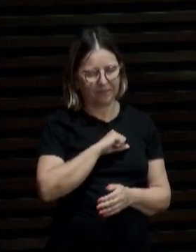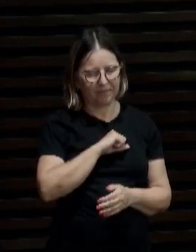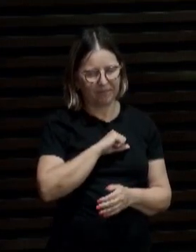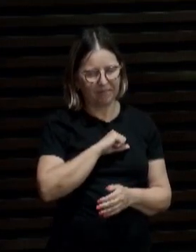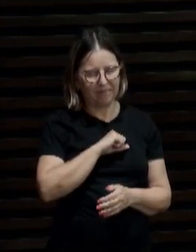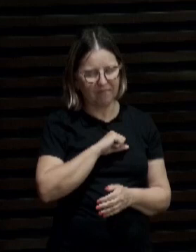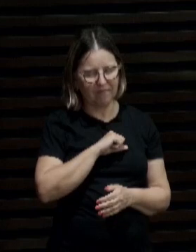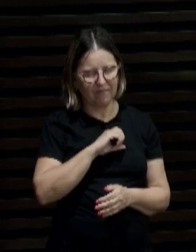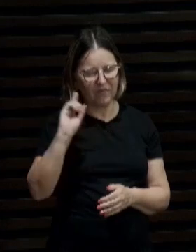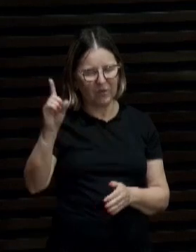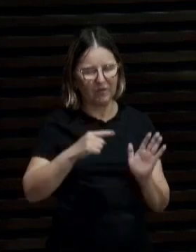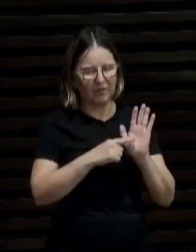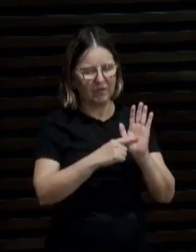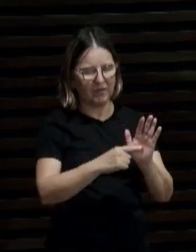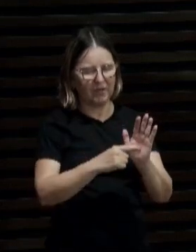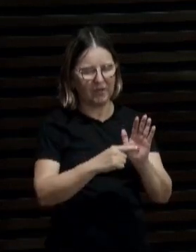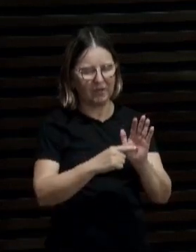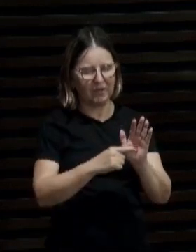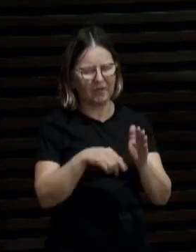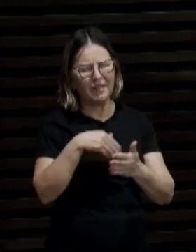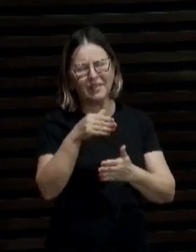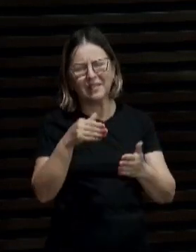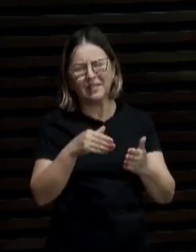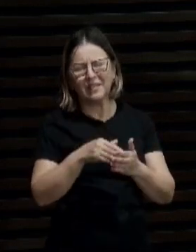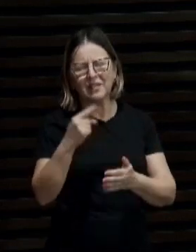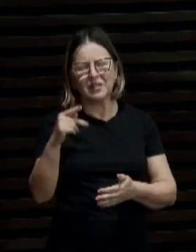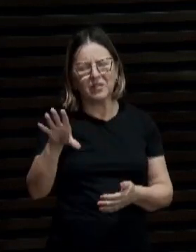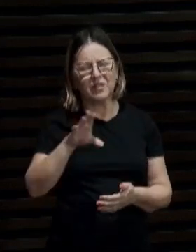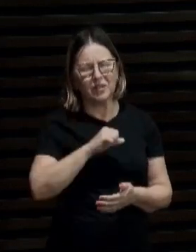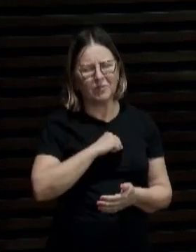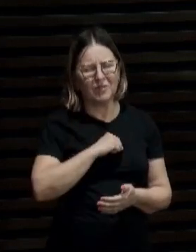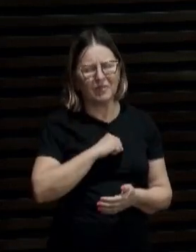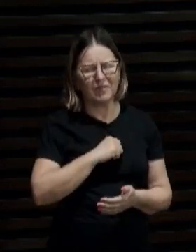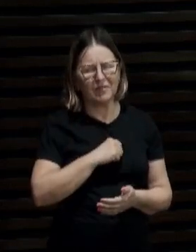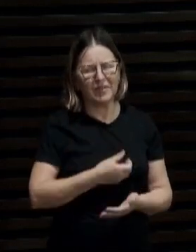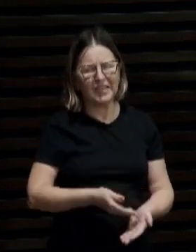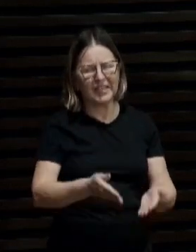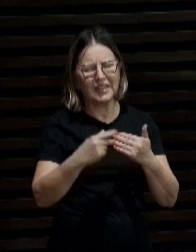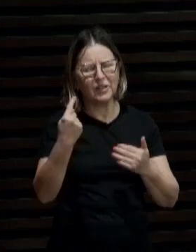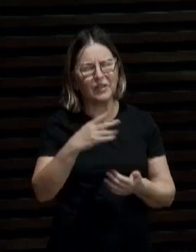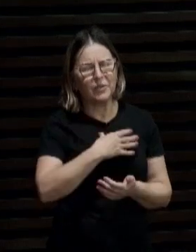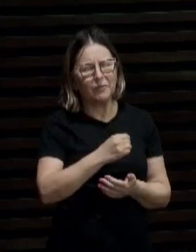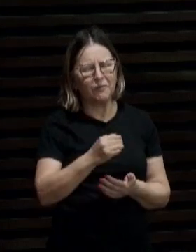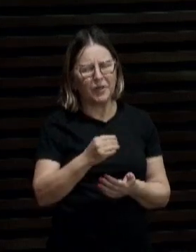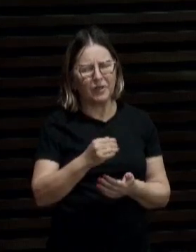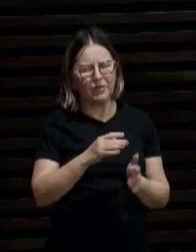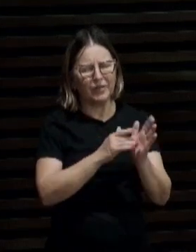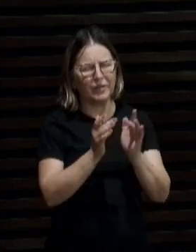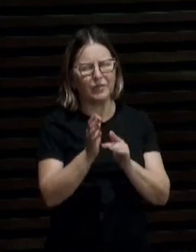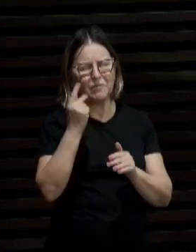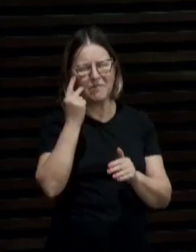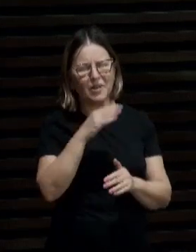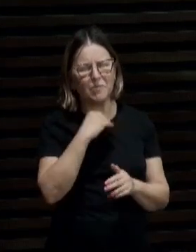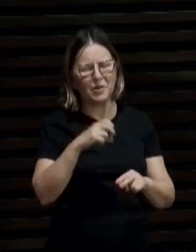que demonstraste todo o teu amor, Pai, entregando o seu Filho Jesus para morrer por nós, Pai. Uma morte que